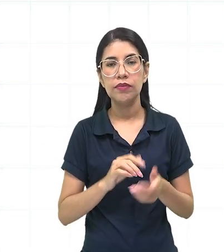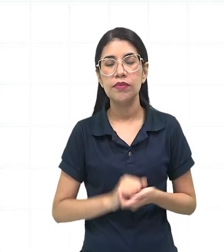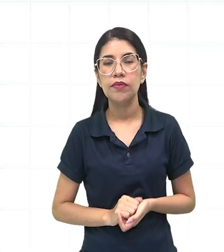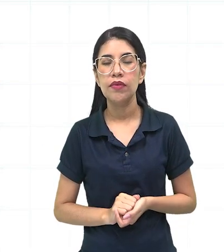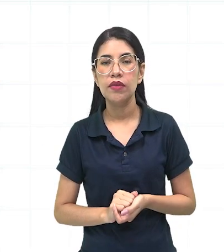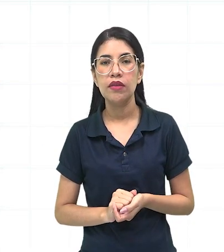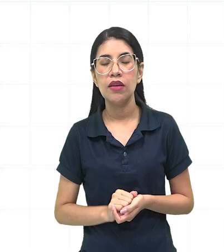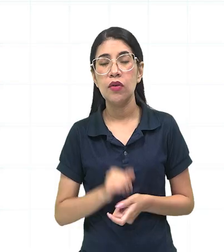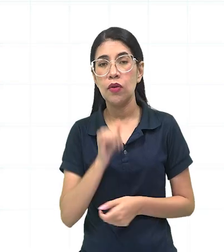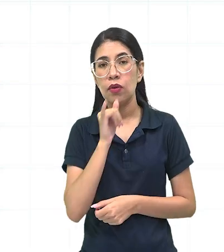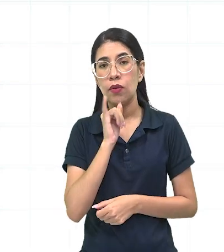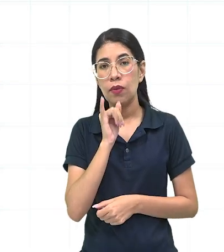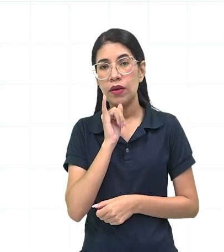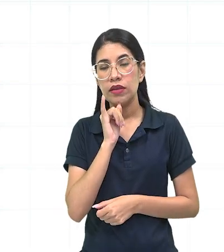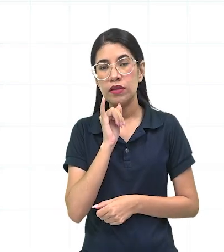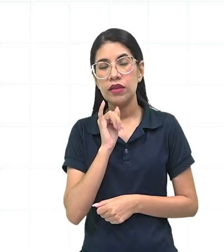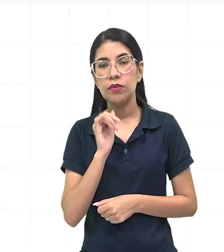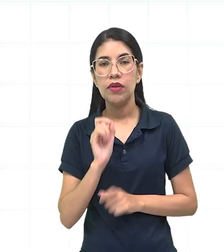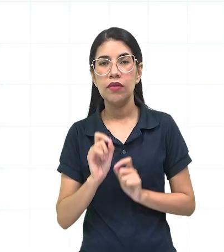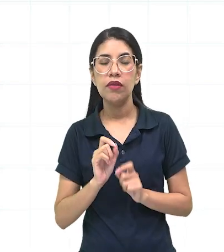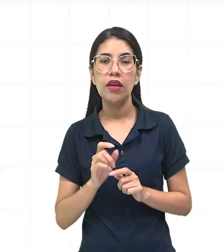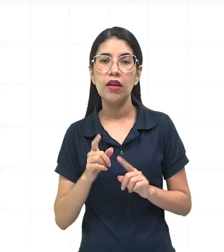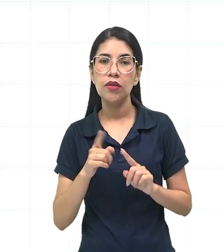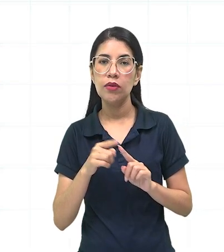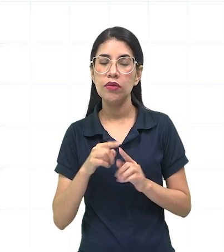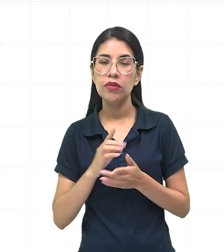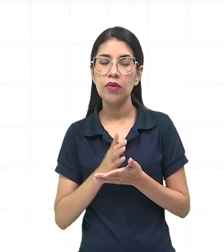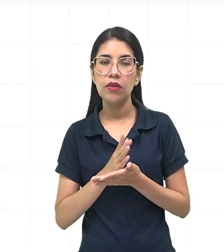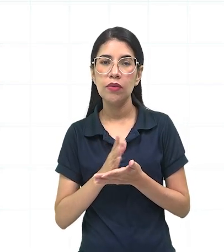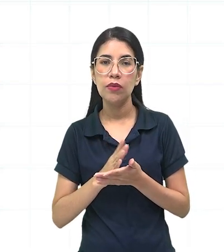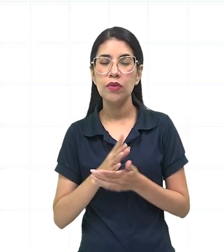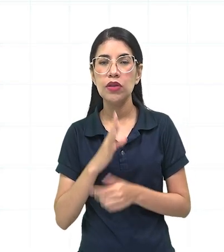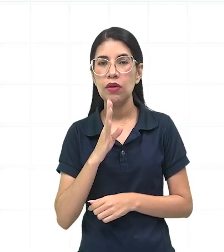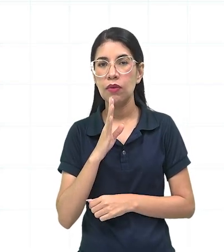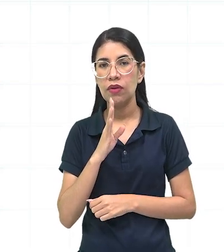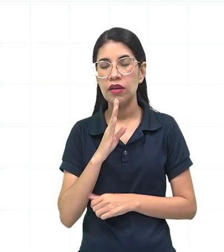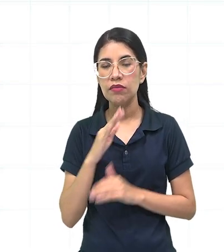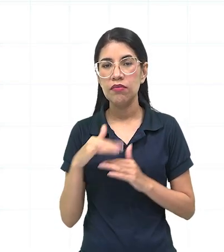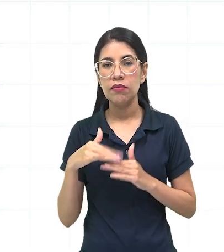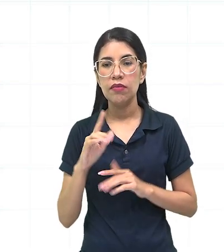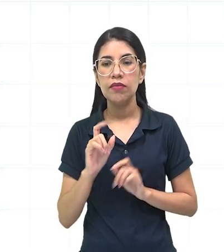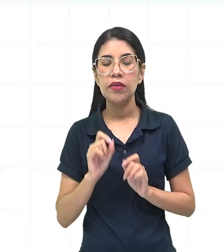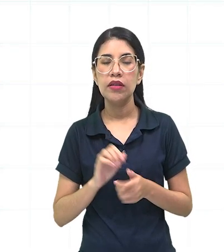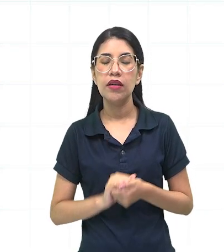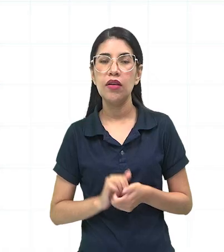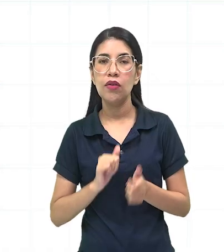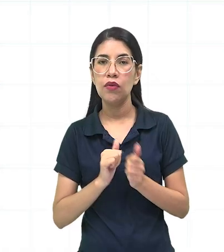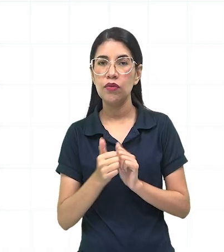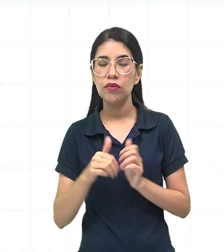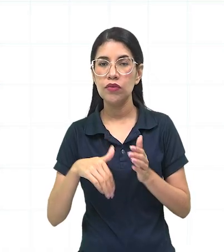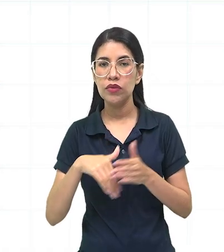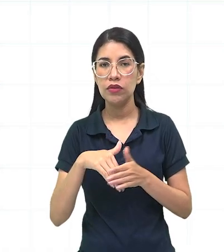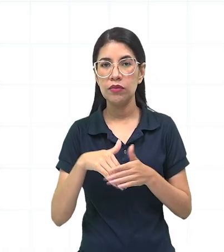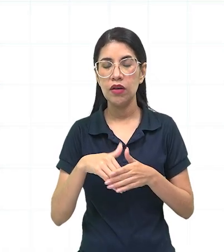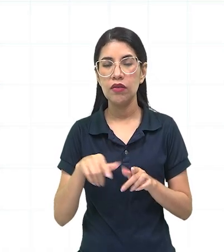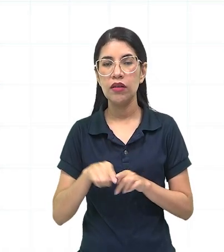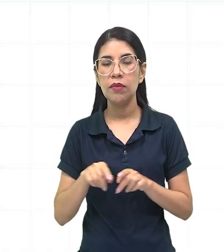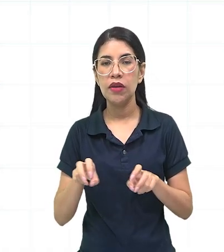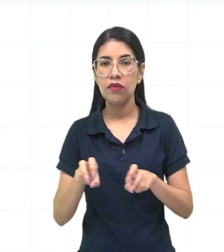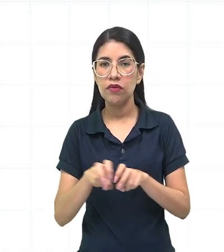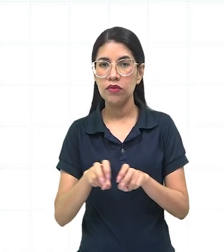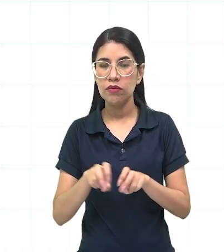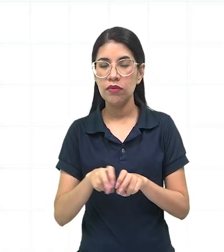como exemplo dos esportes de invasão algumas modalidades mais conhecidas, né? Eu cito para vocês o futebol, o